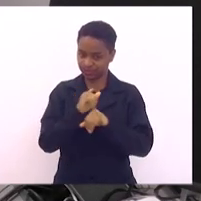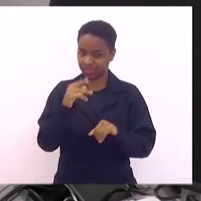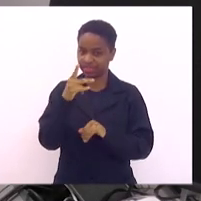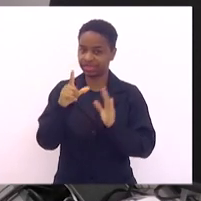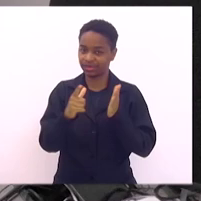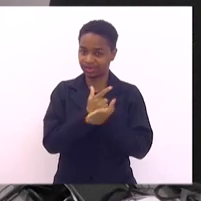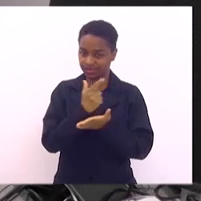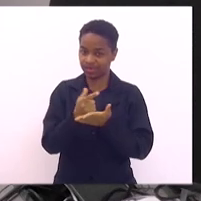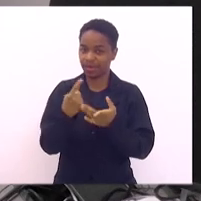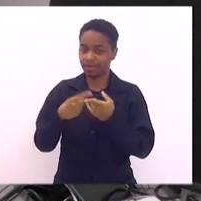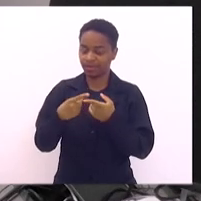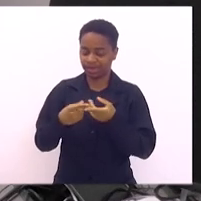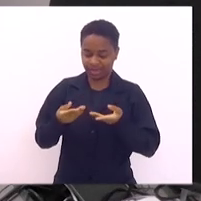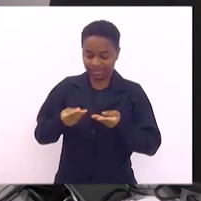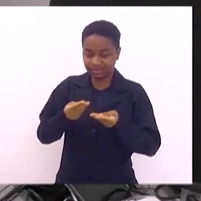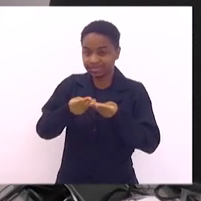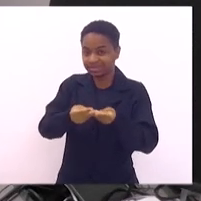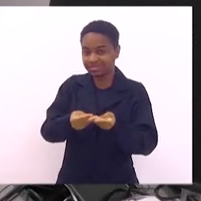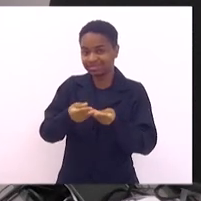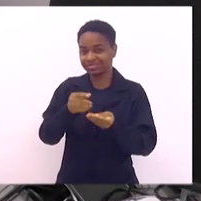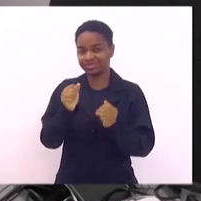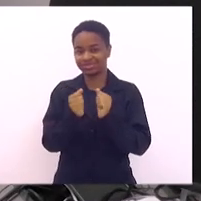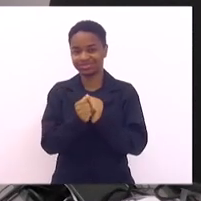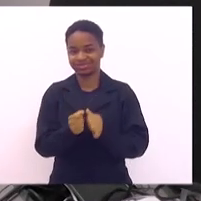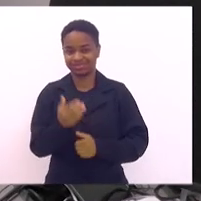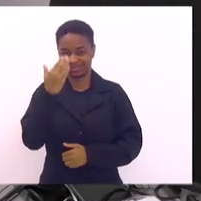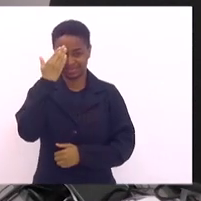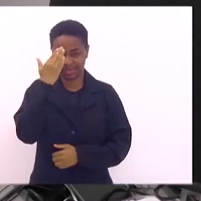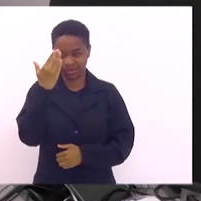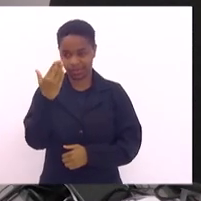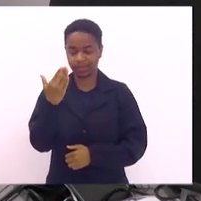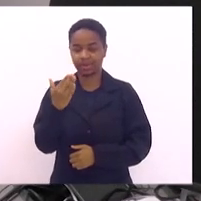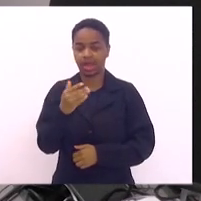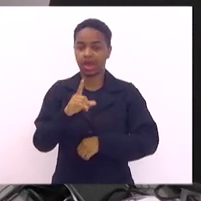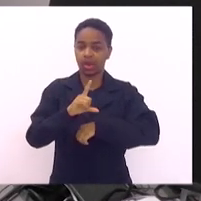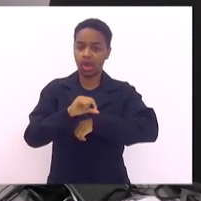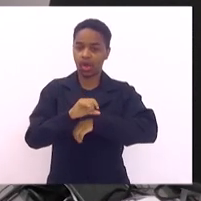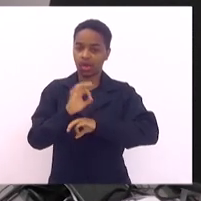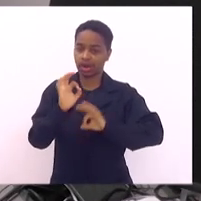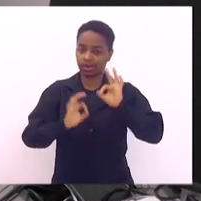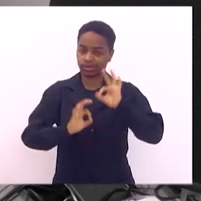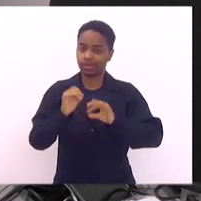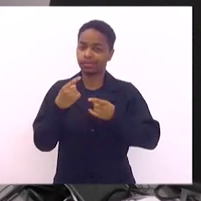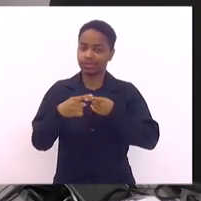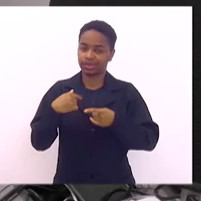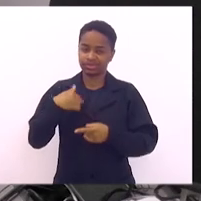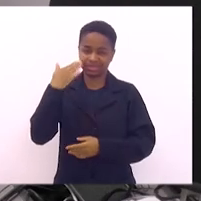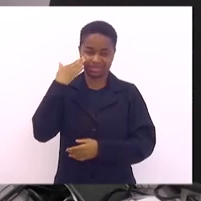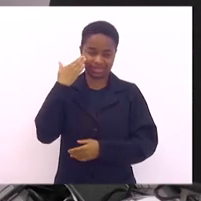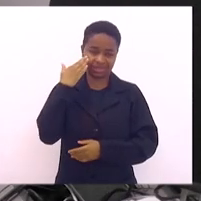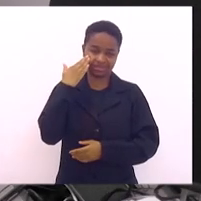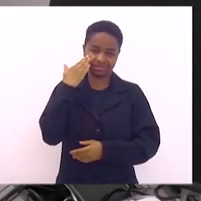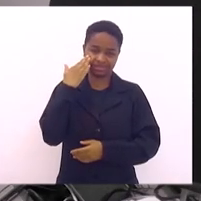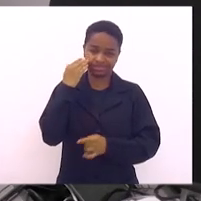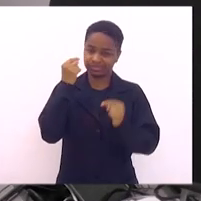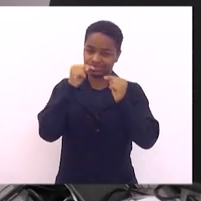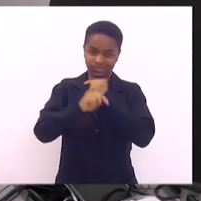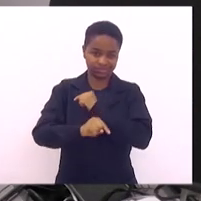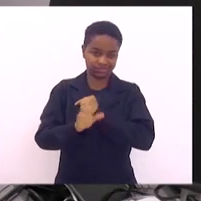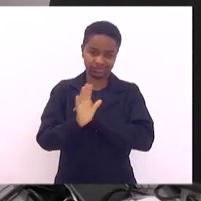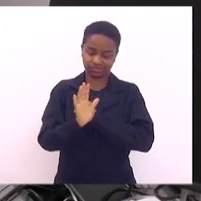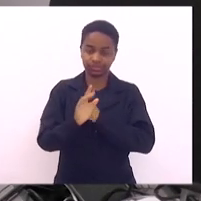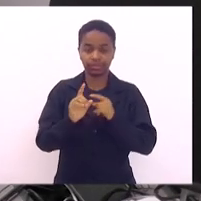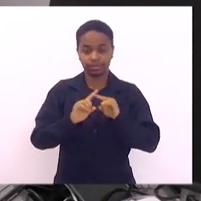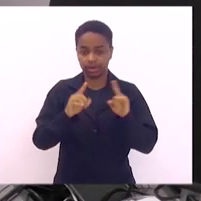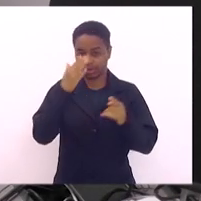seu livro aqui conosco. Muito obrigada por ajustar os horários aí, que eu sei que não são simples. Muito